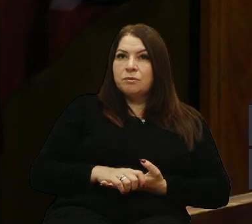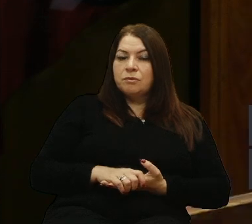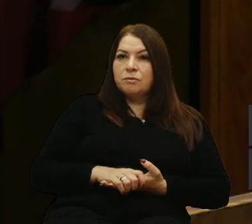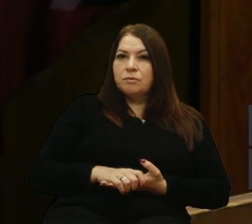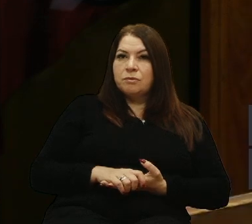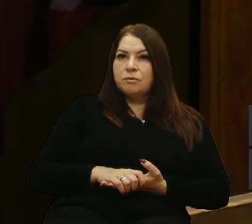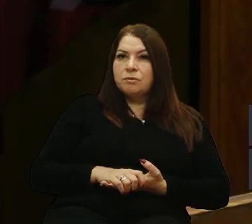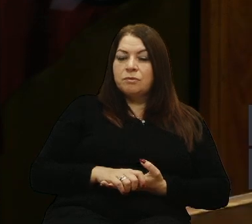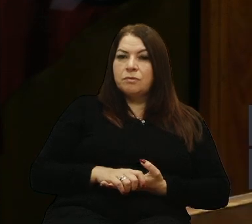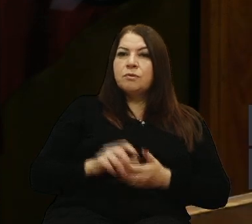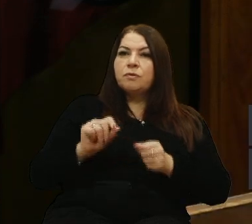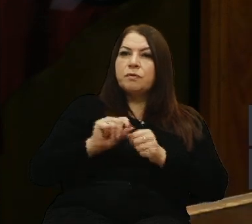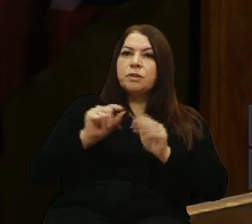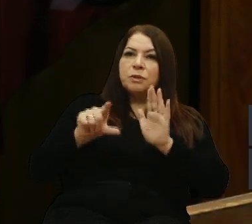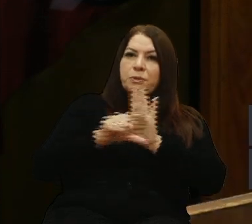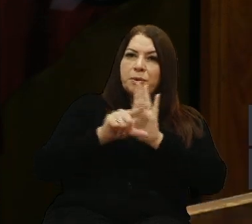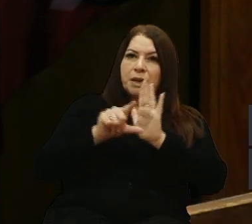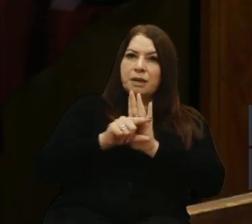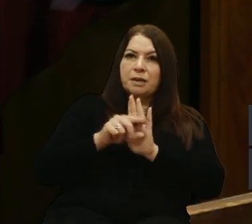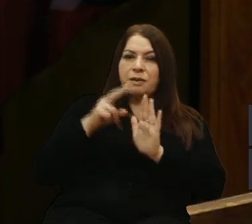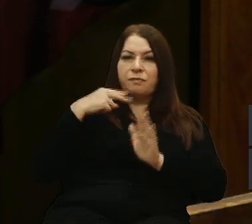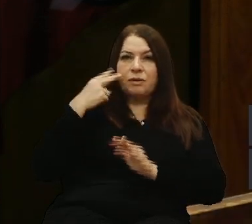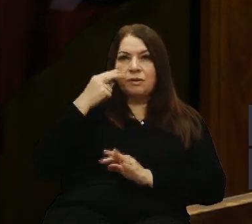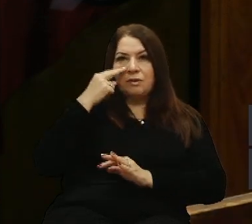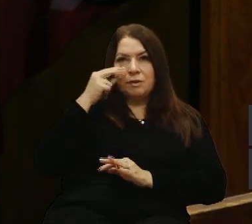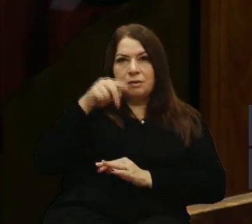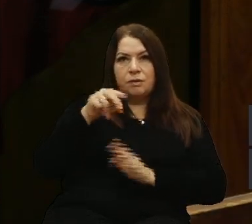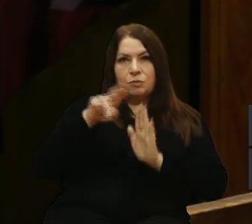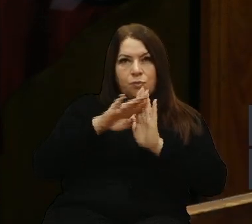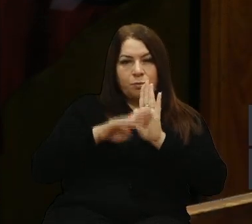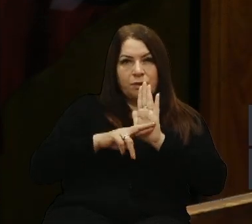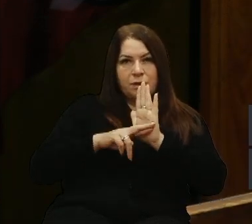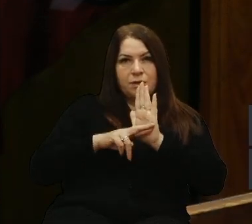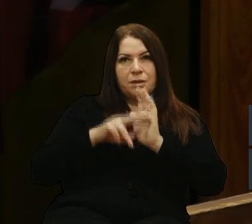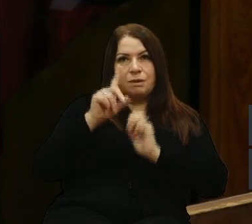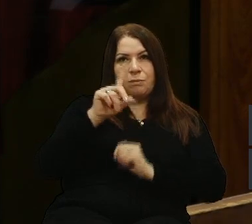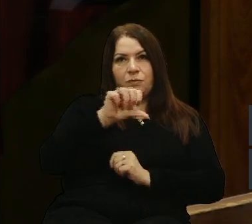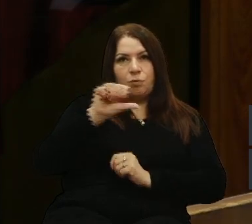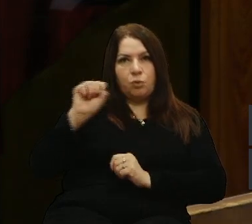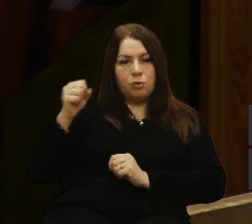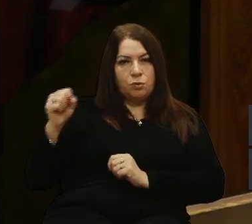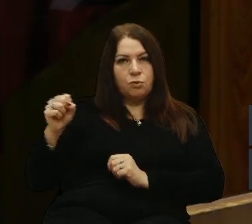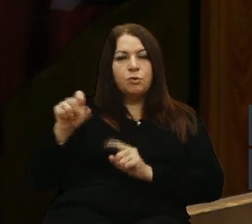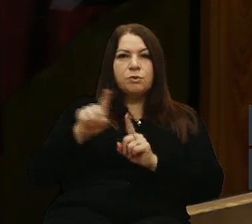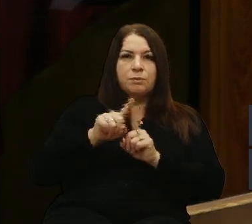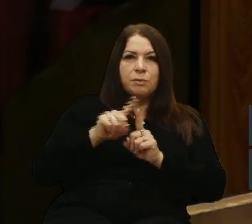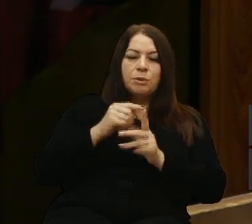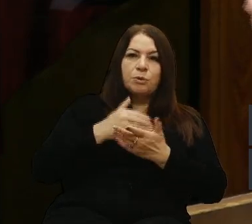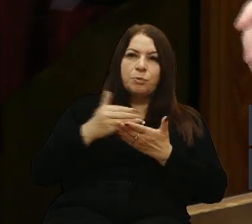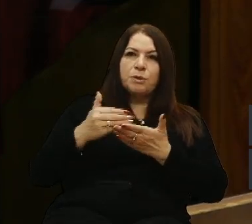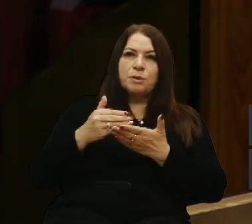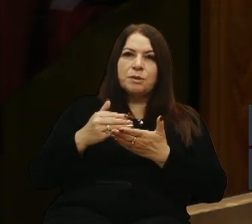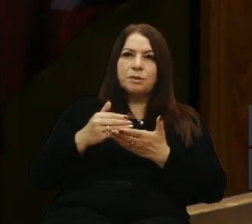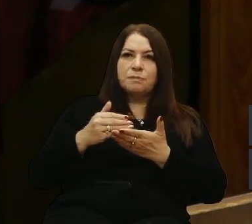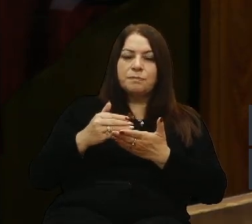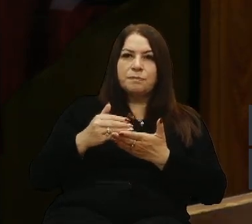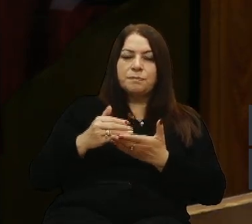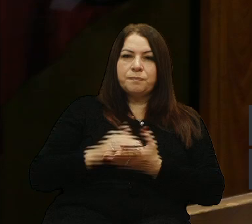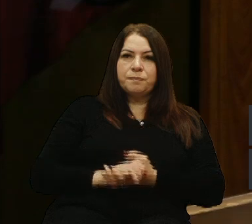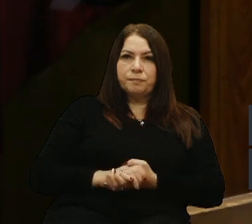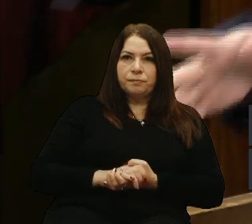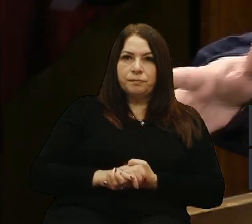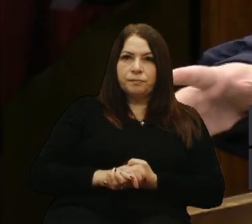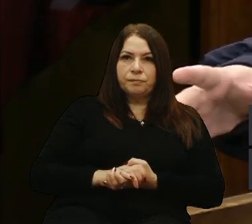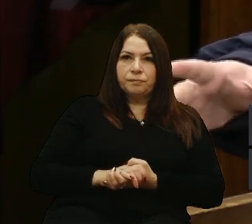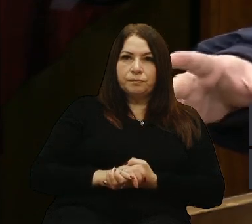Quando a gente faz uma lei, vereador Sandro Fantinel, e aqui o nosso ordenamento jurídico brasileiro em 88, passando através de códigos